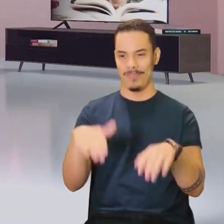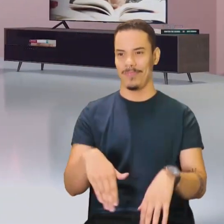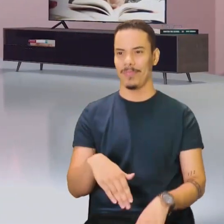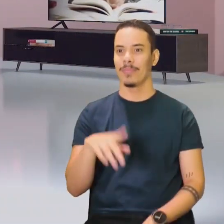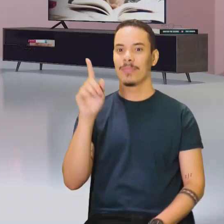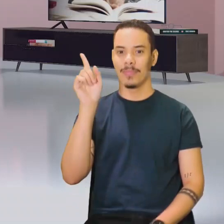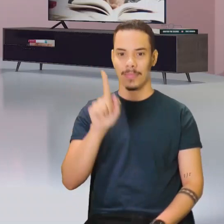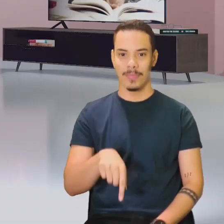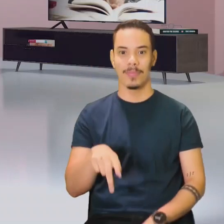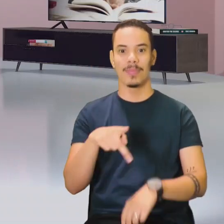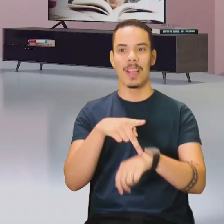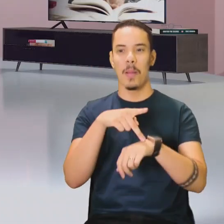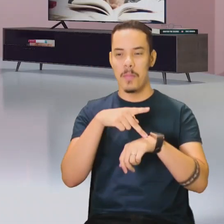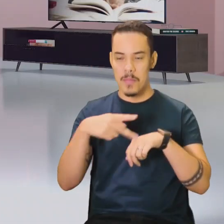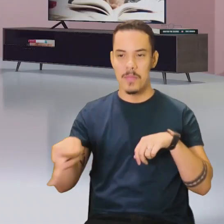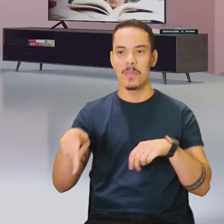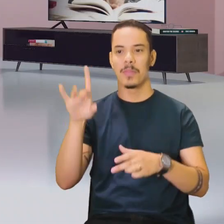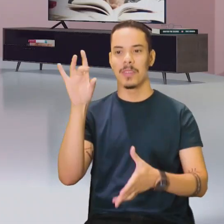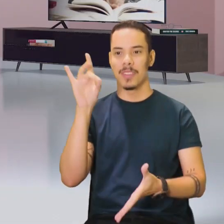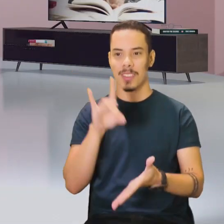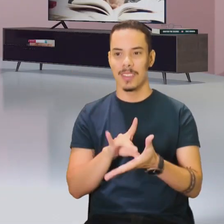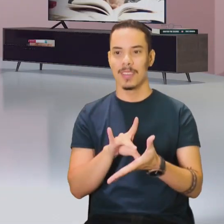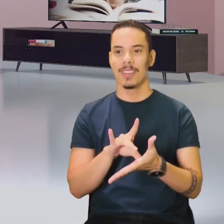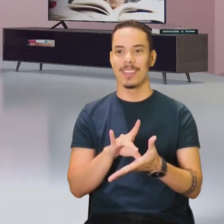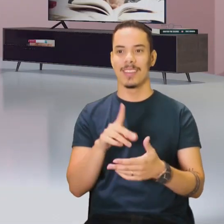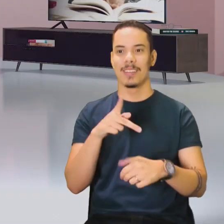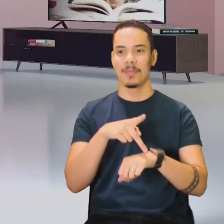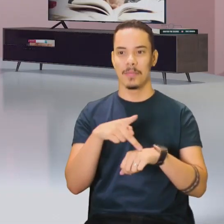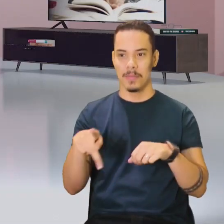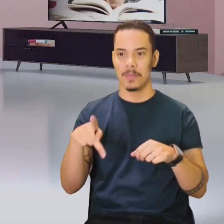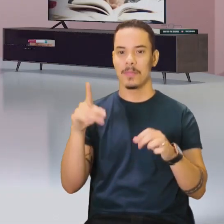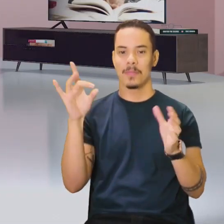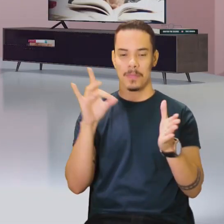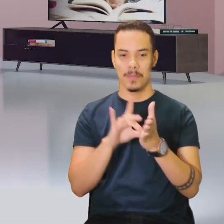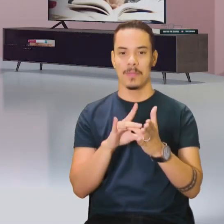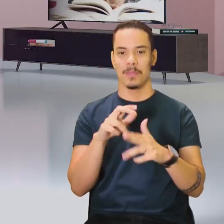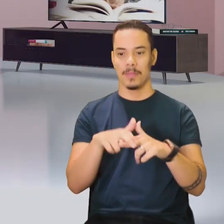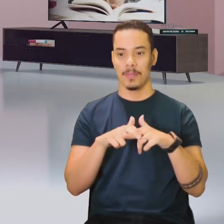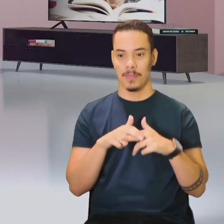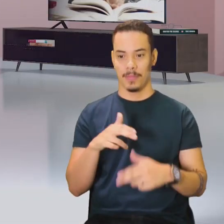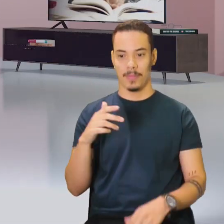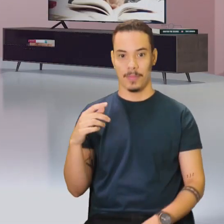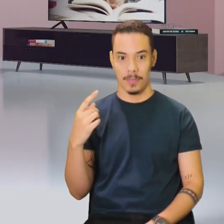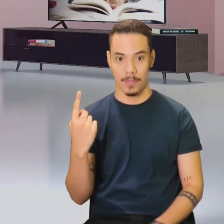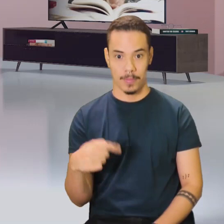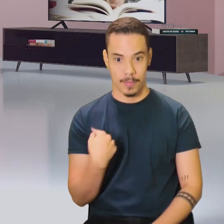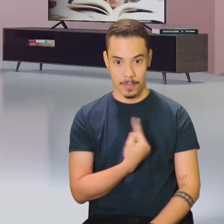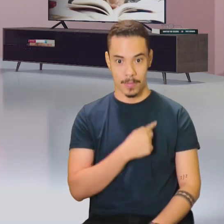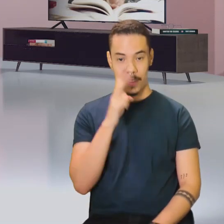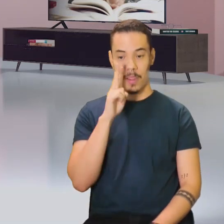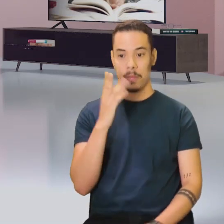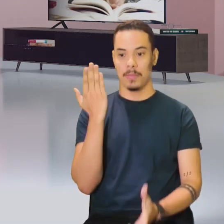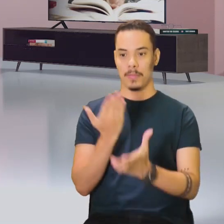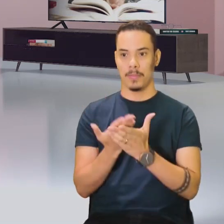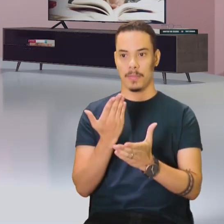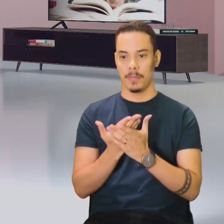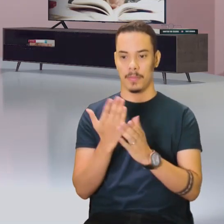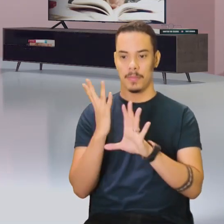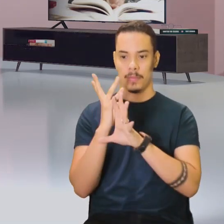a pura realidade. É puramente aqui, ó. Então vamos lá, amadinha, para a nossa aula